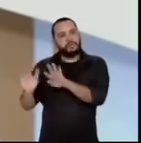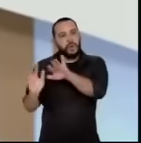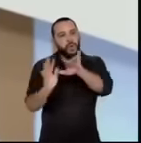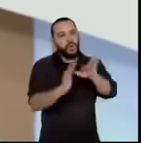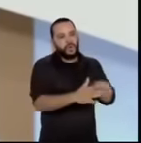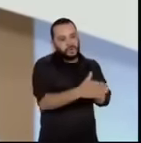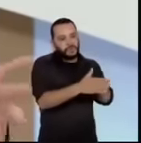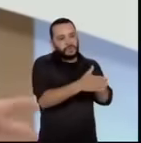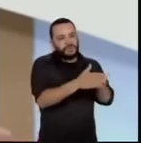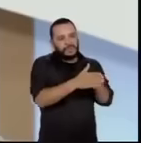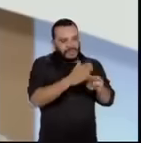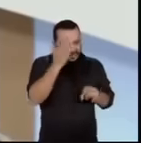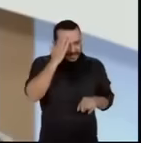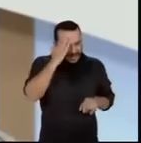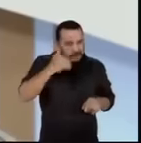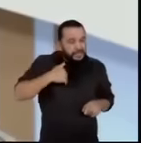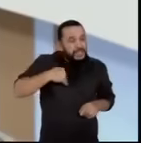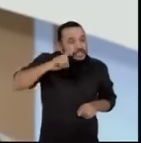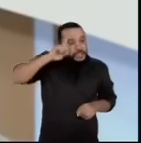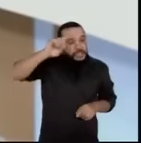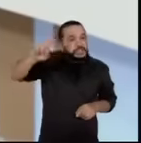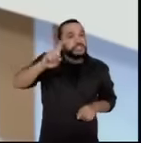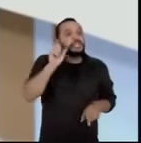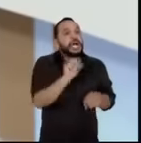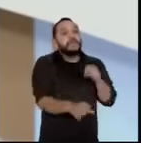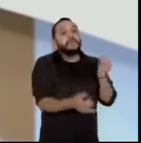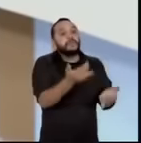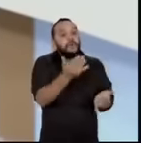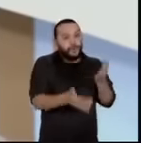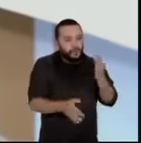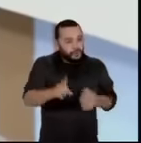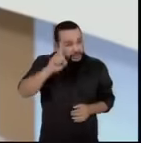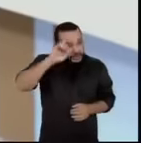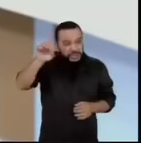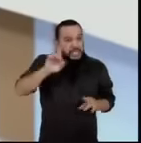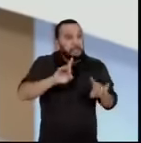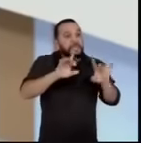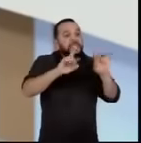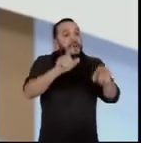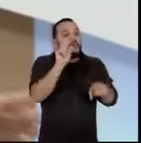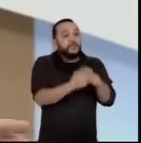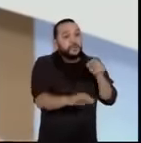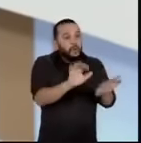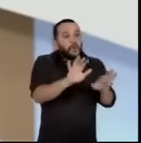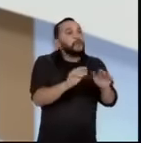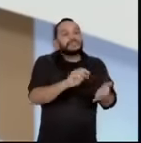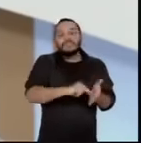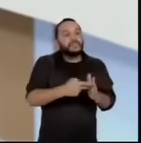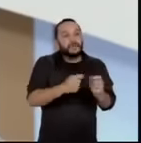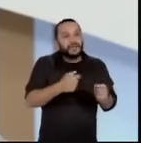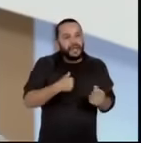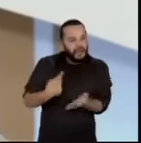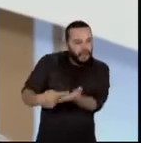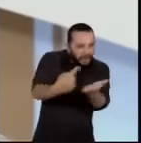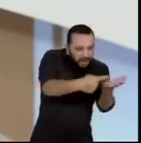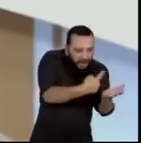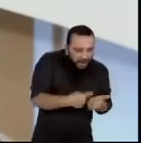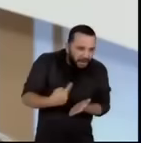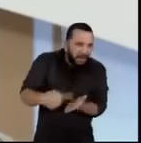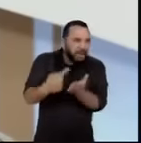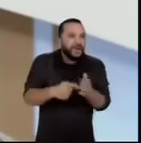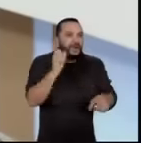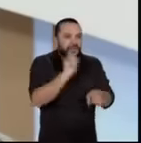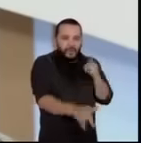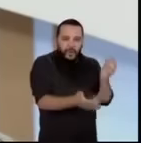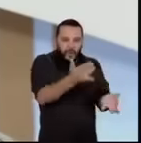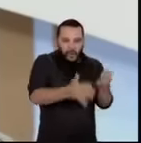Dia do Fogo, aquela corrente de WhatsApp que teria circulado com estímulo e combinação para colocar fogo no mesmo dia, que é uma barbaridade, um